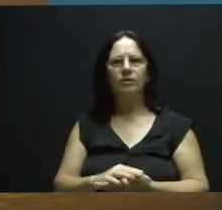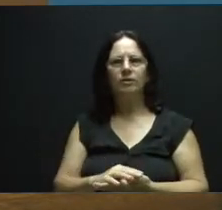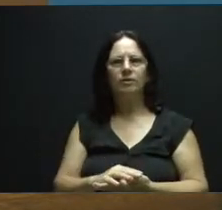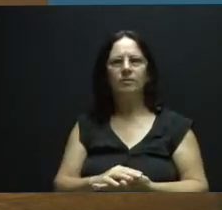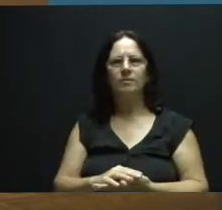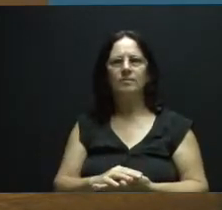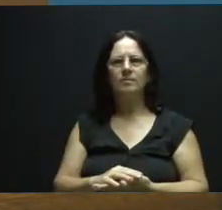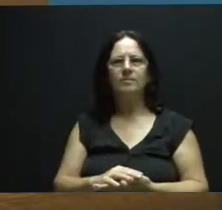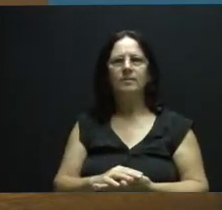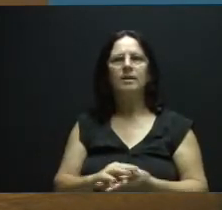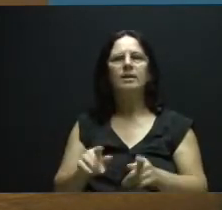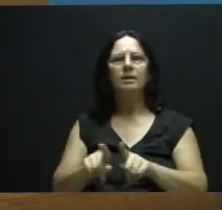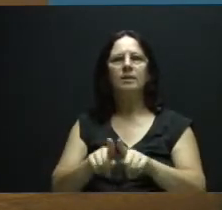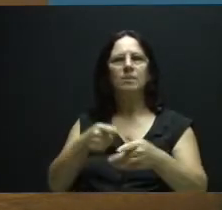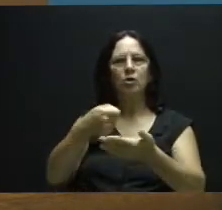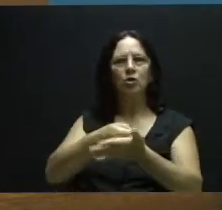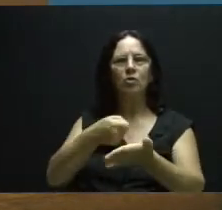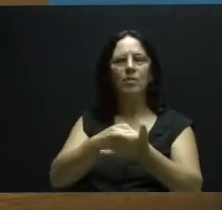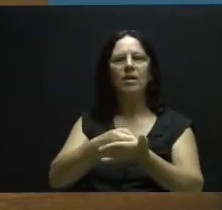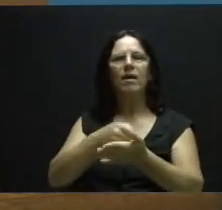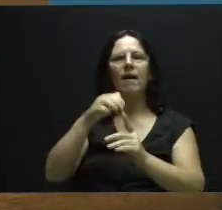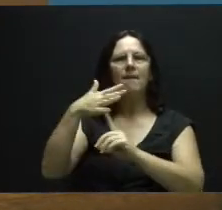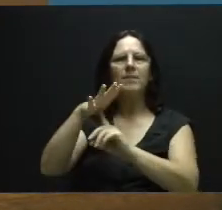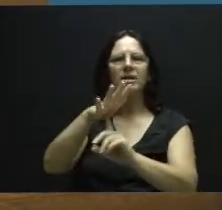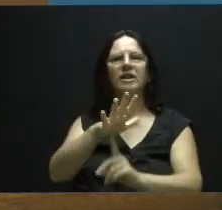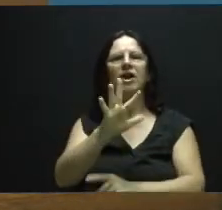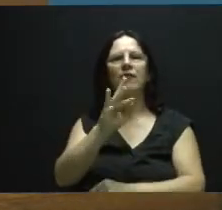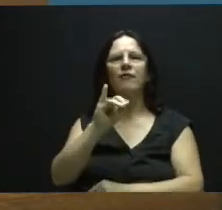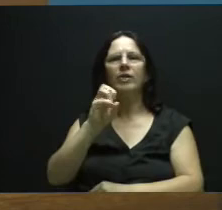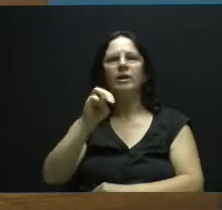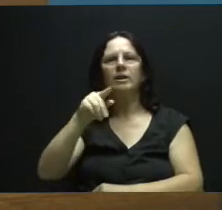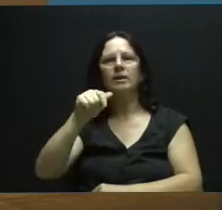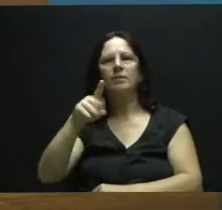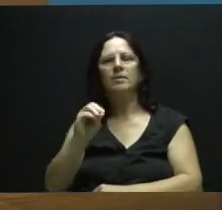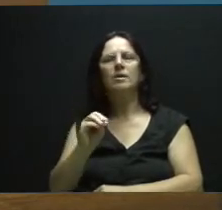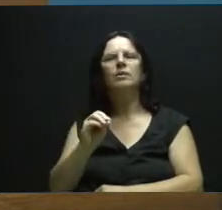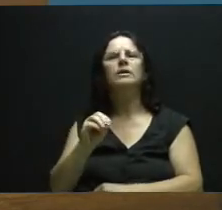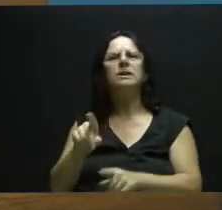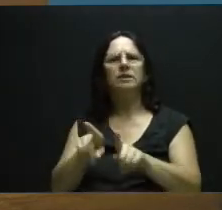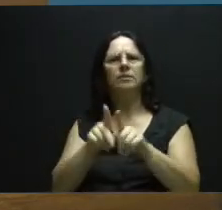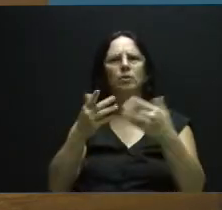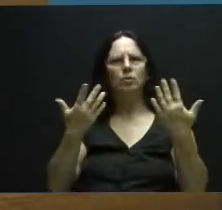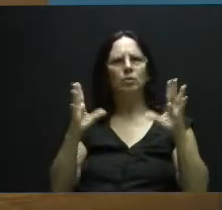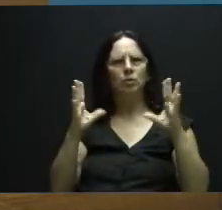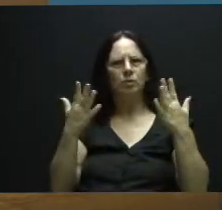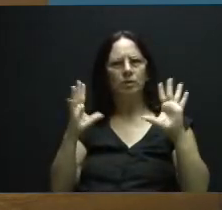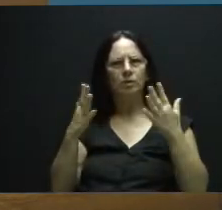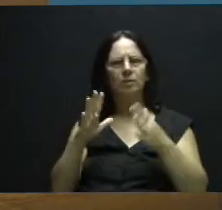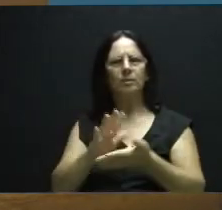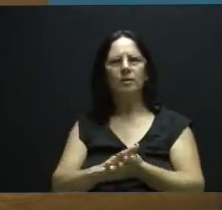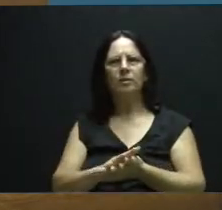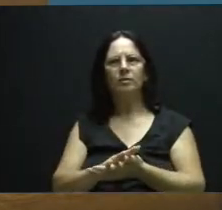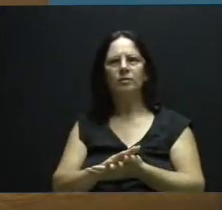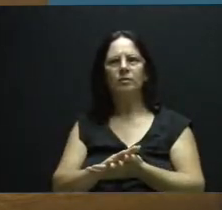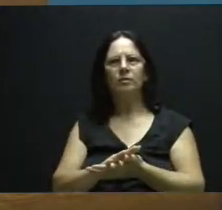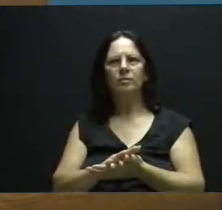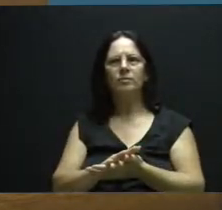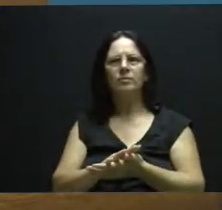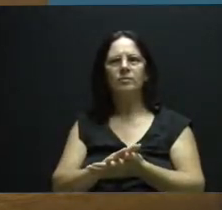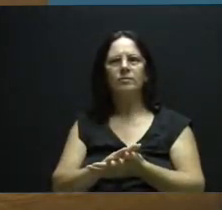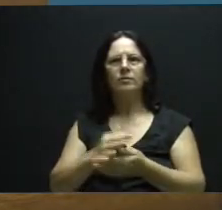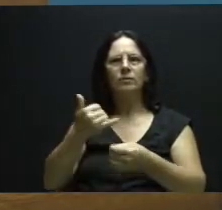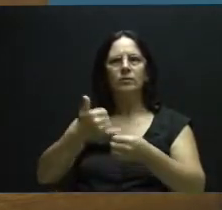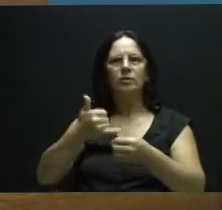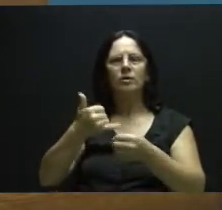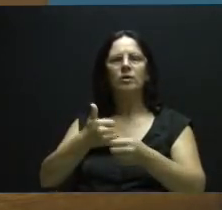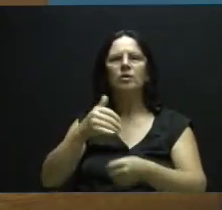caso cobrar também a sair da praça frei damião e cobrar também gostaria de parabenizar o superintendente jeb cansou porque ele